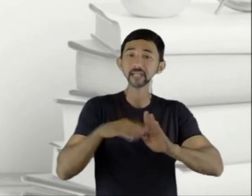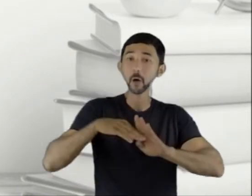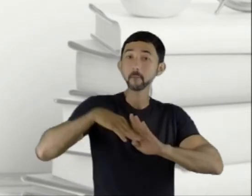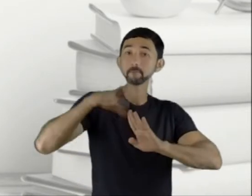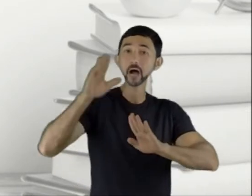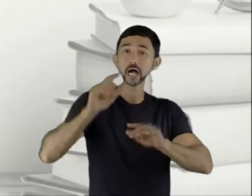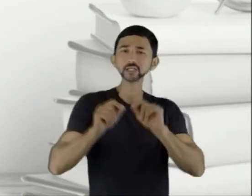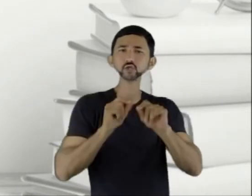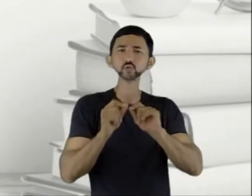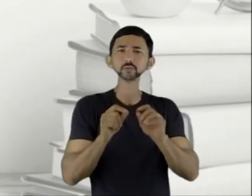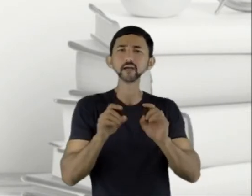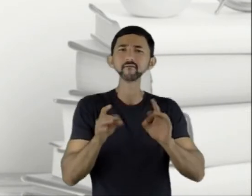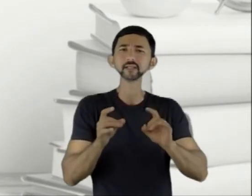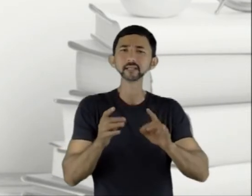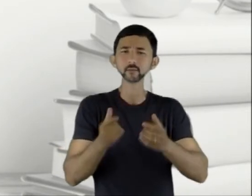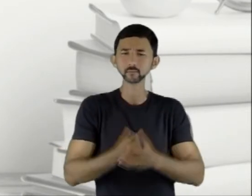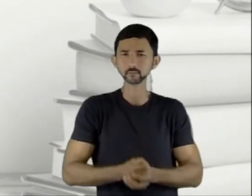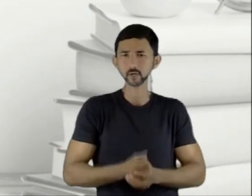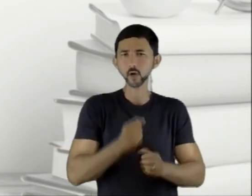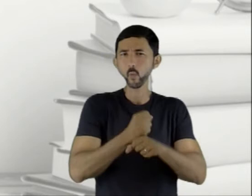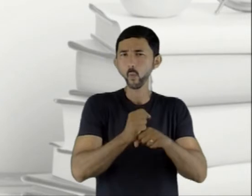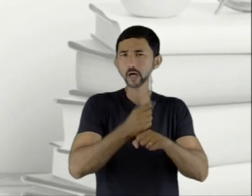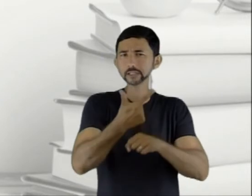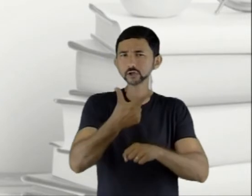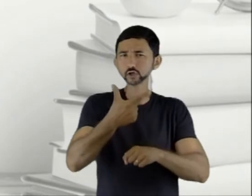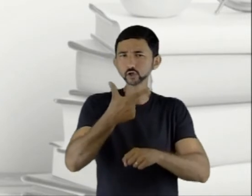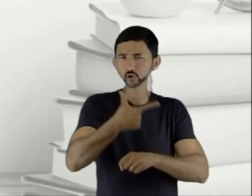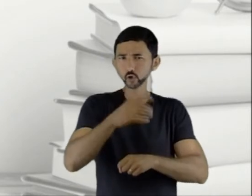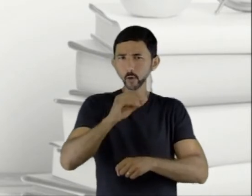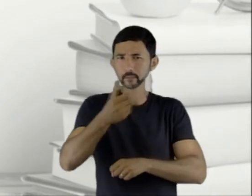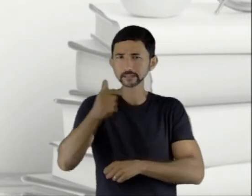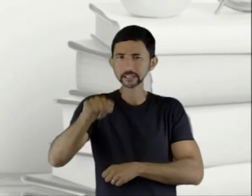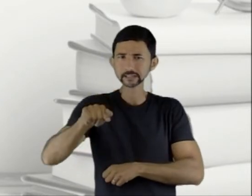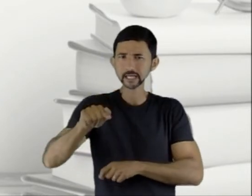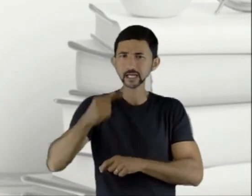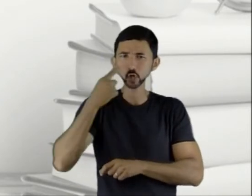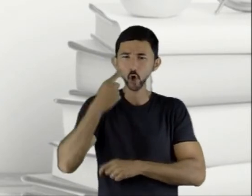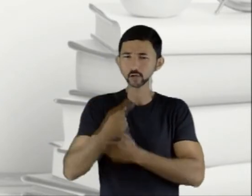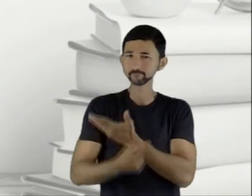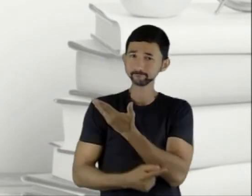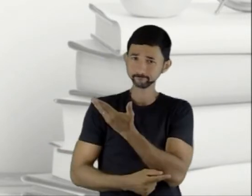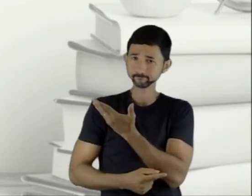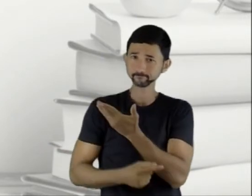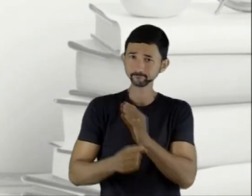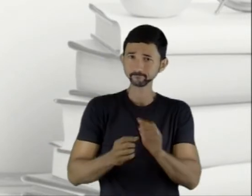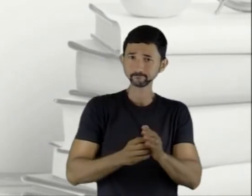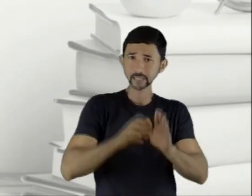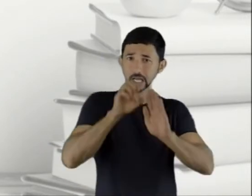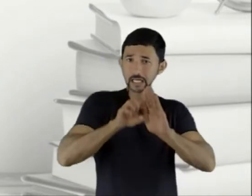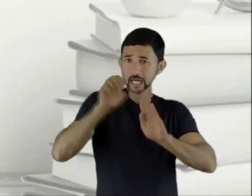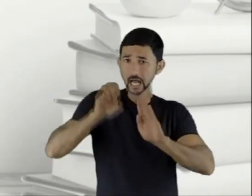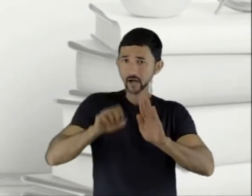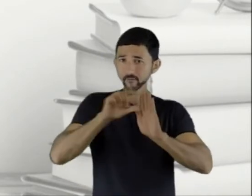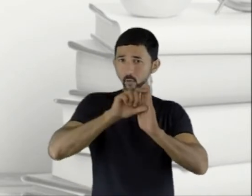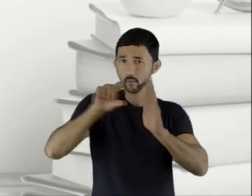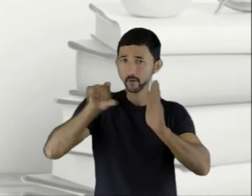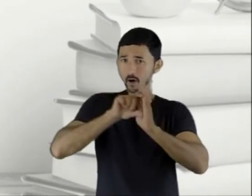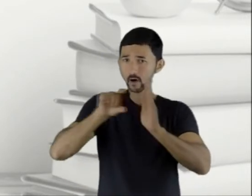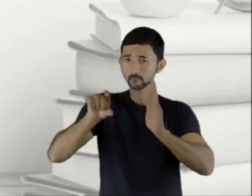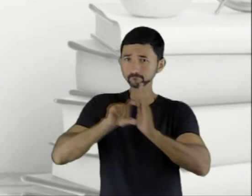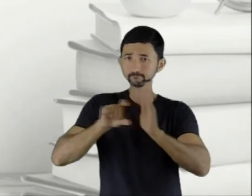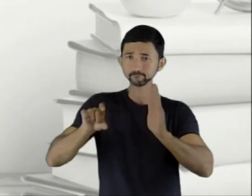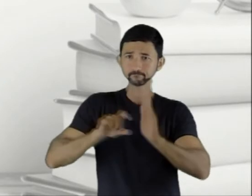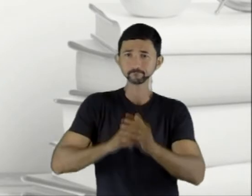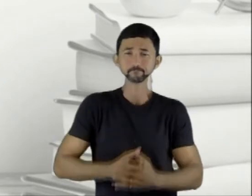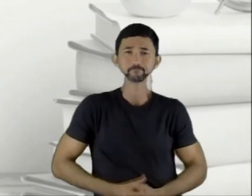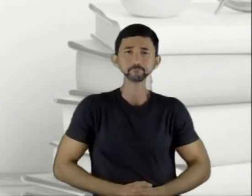unidades de veículos em 2017? Então, você olhando pelo gráfico de barras horizontais,